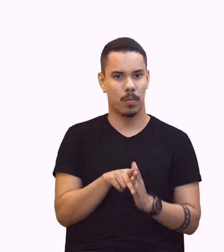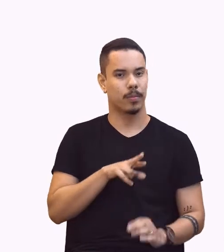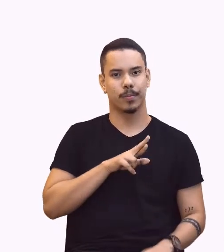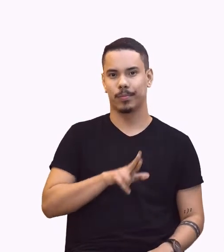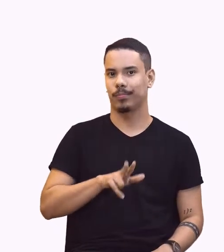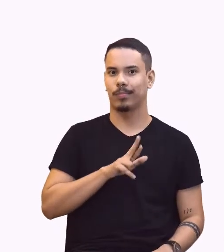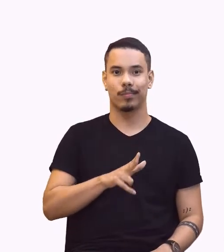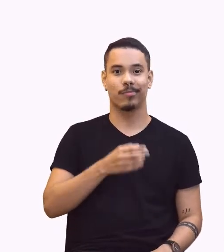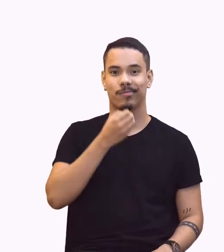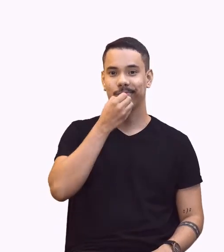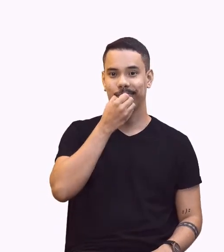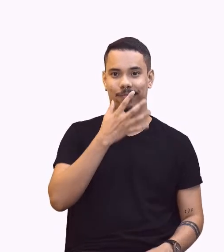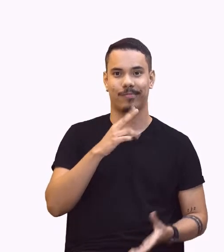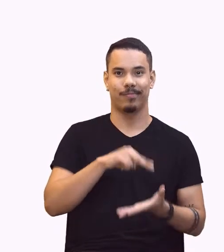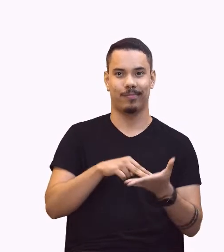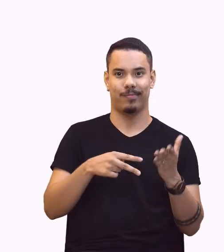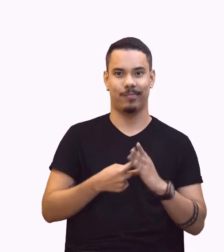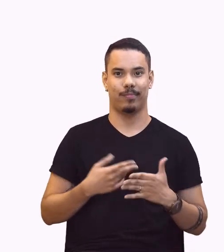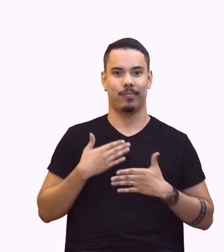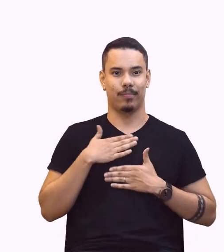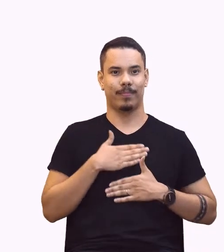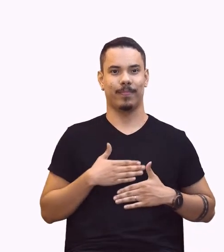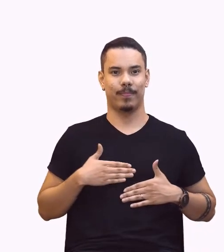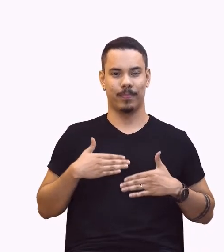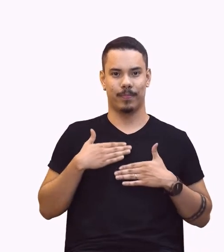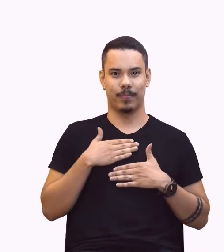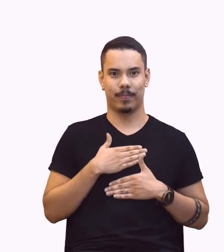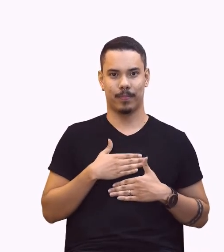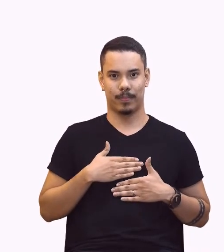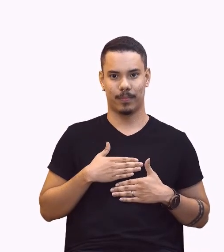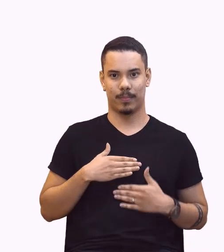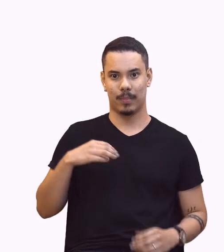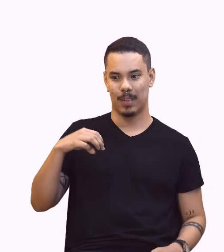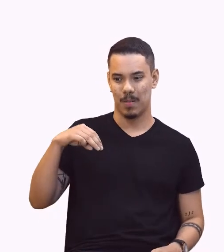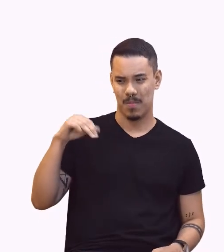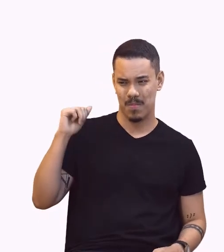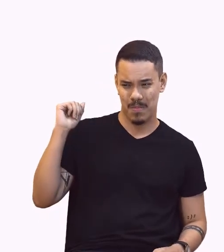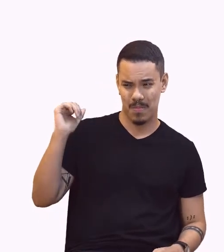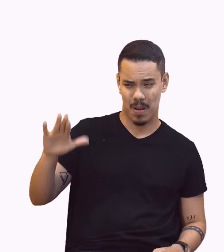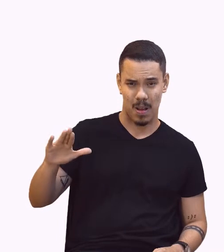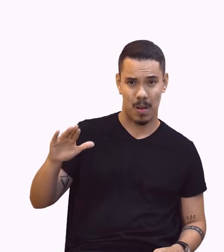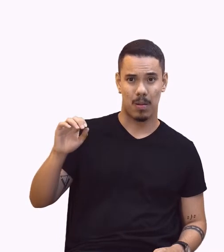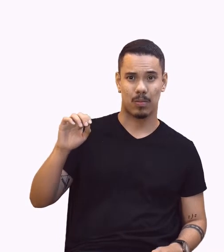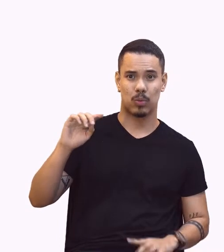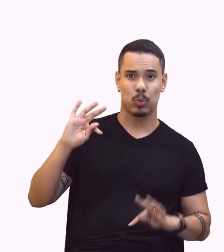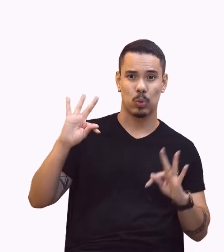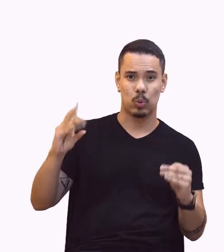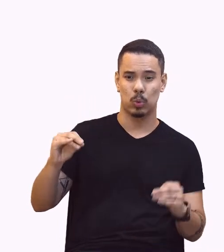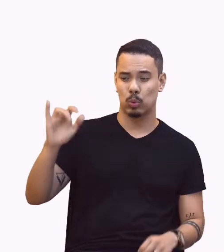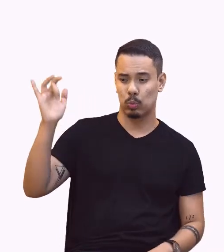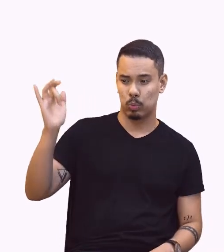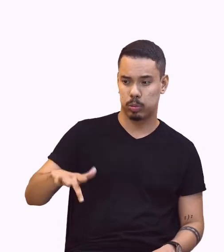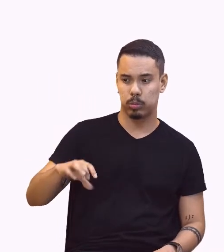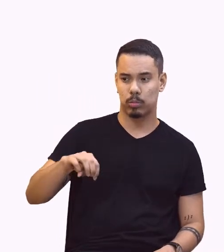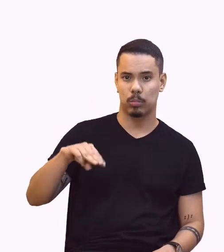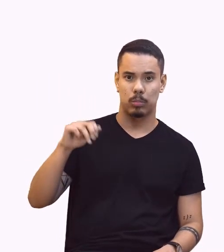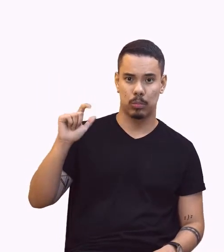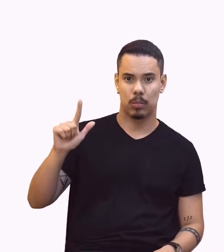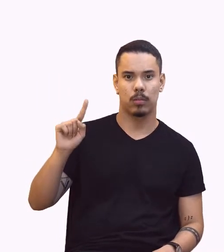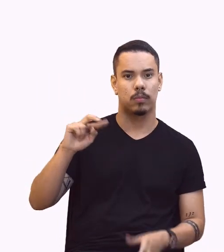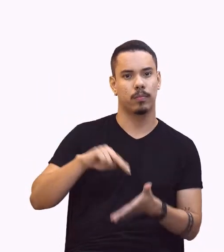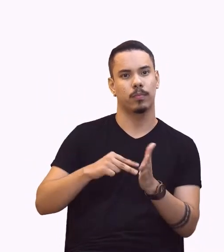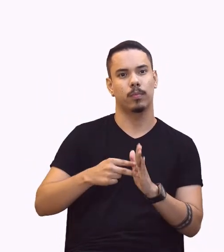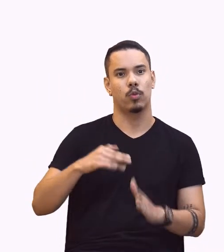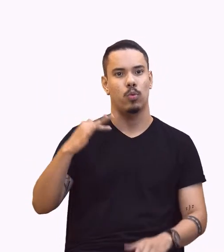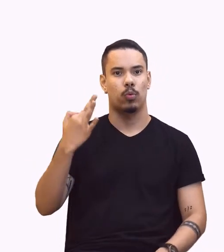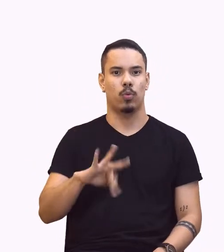o prazer e o grande mal era a dor. O bem supremo era o prazer e o